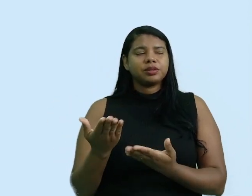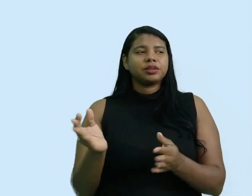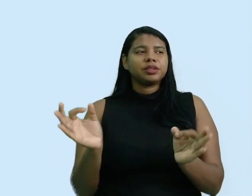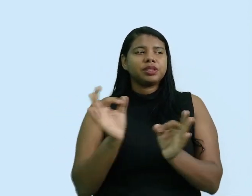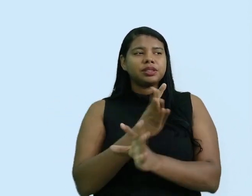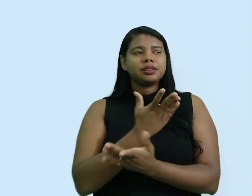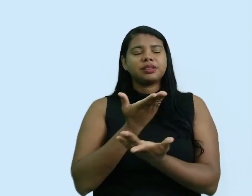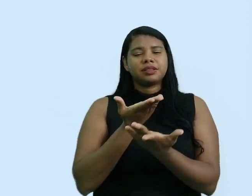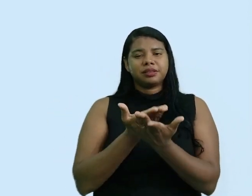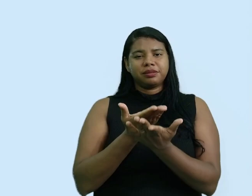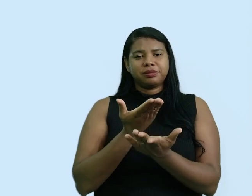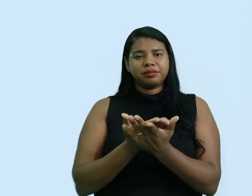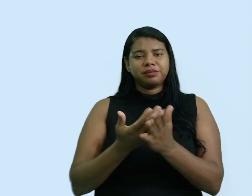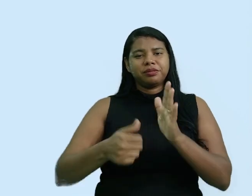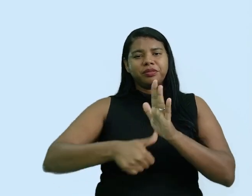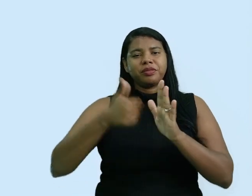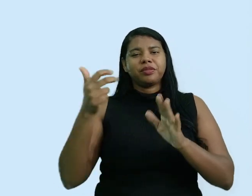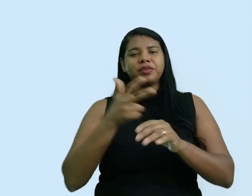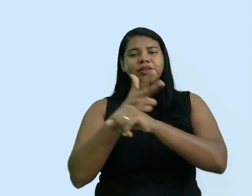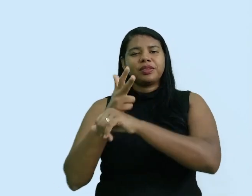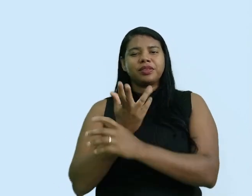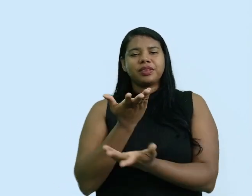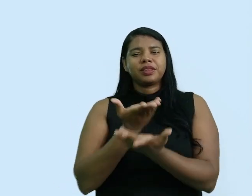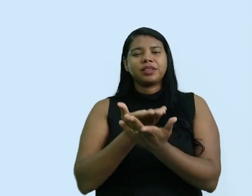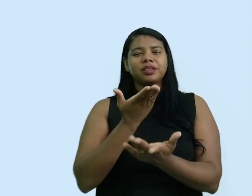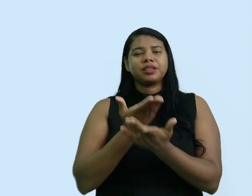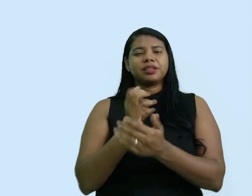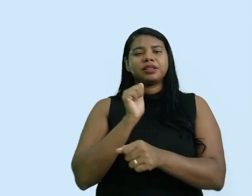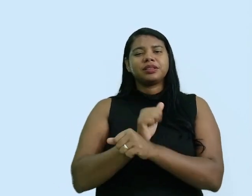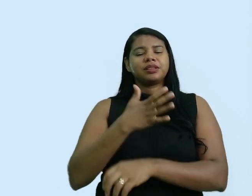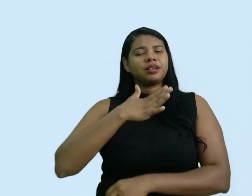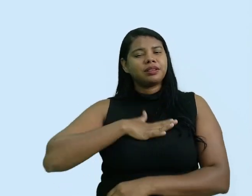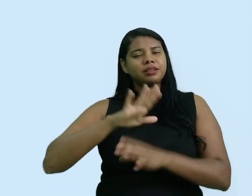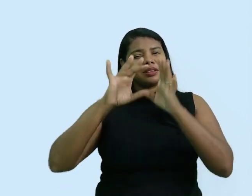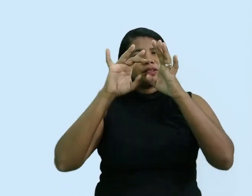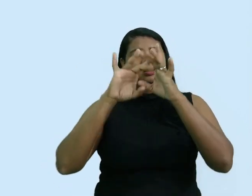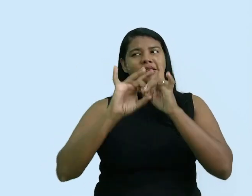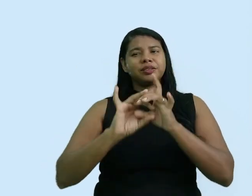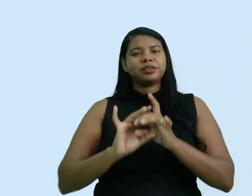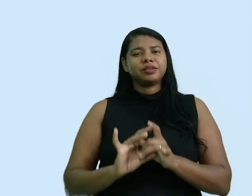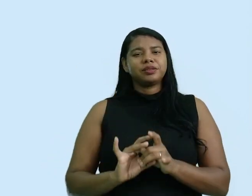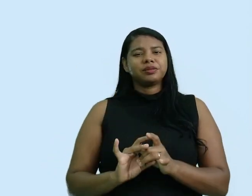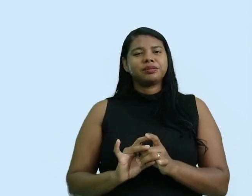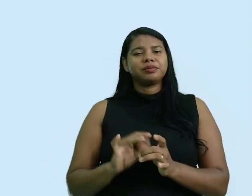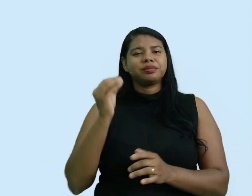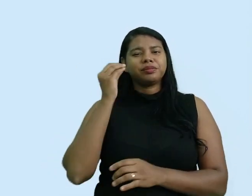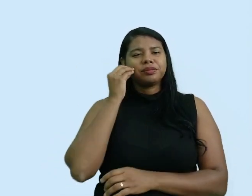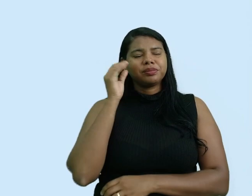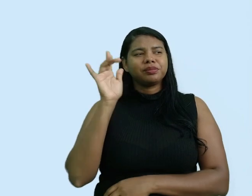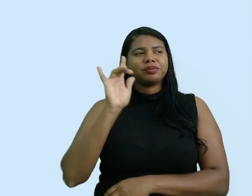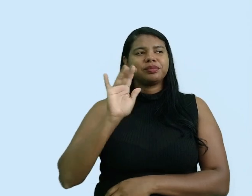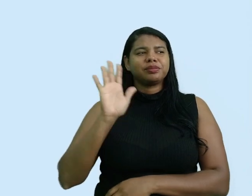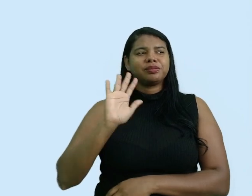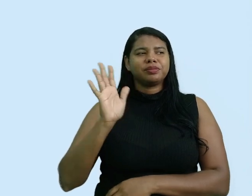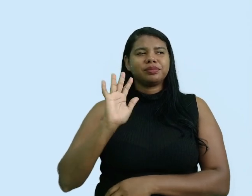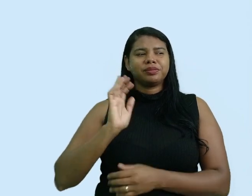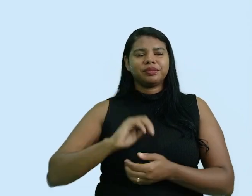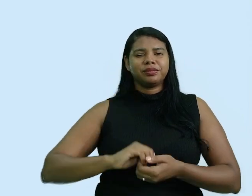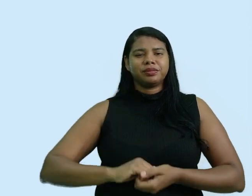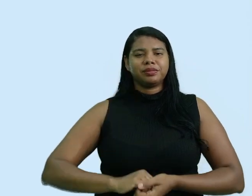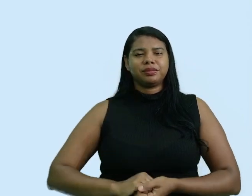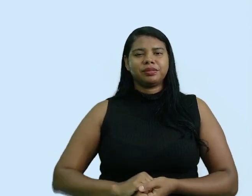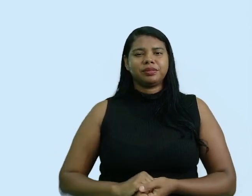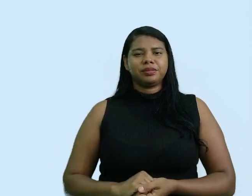gente encerra a nossa primeira videoaula e espero que vocês tenham gostado do conteúdo. Te aguardo na competência 2. Até breve!